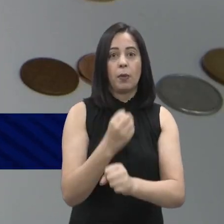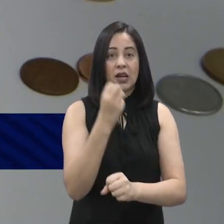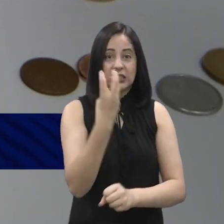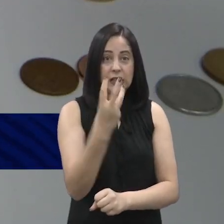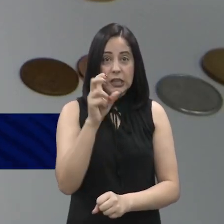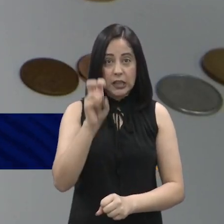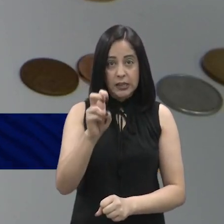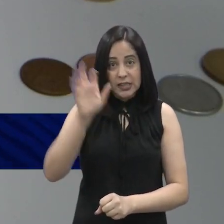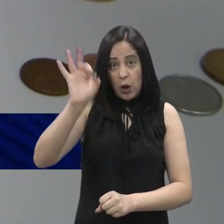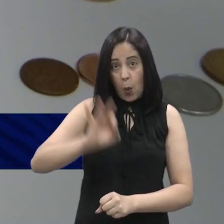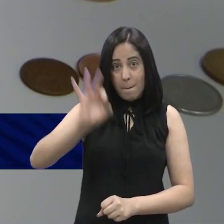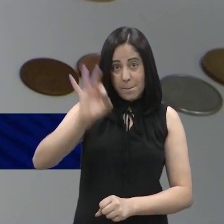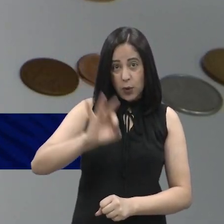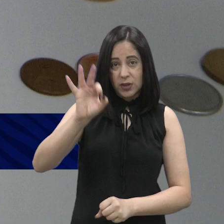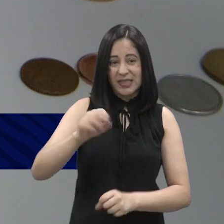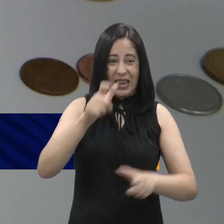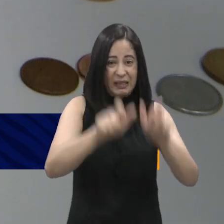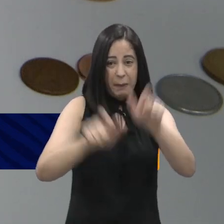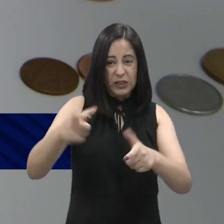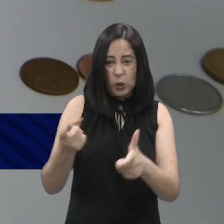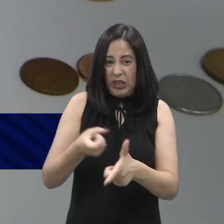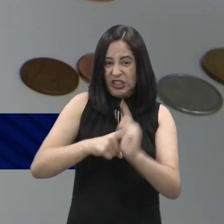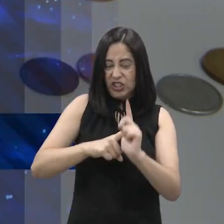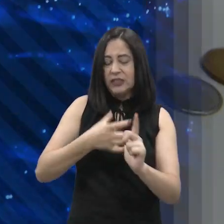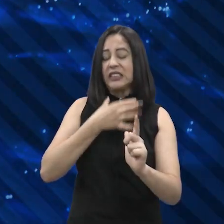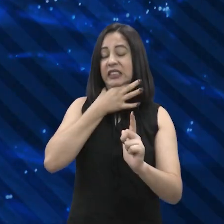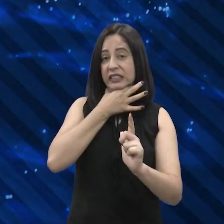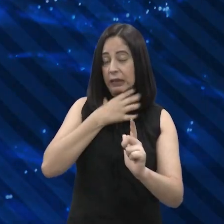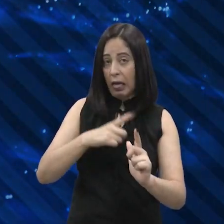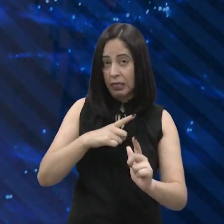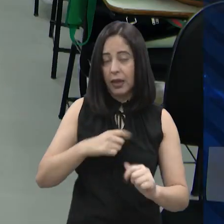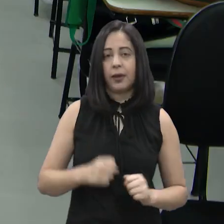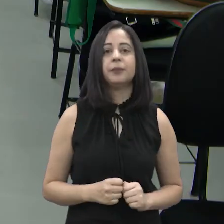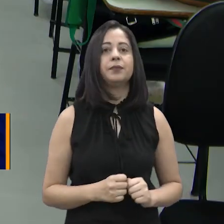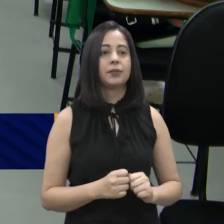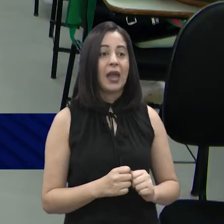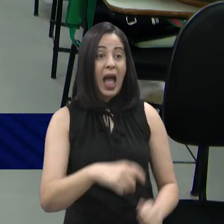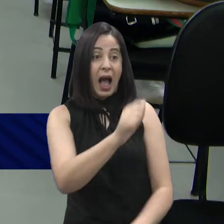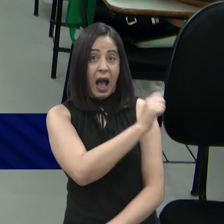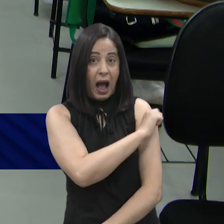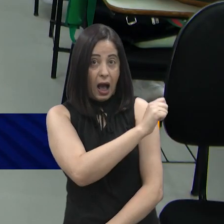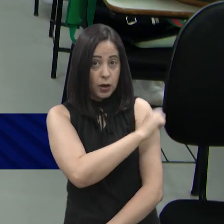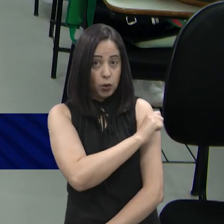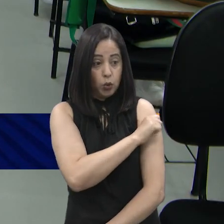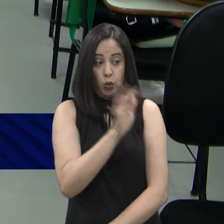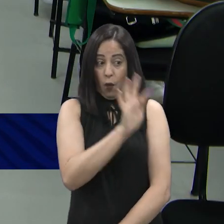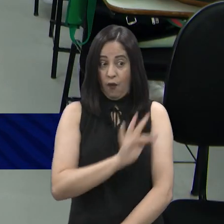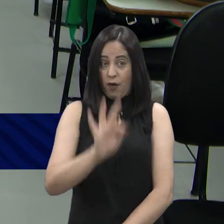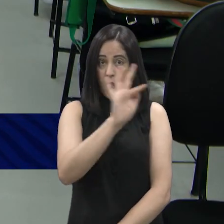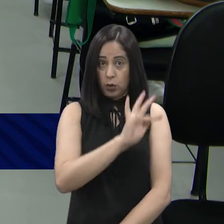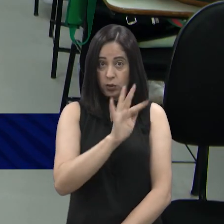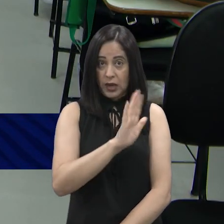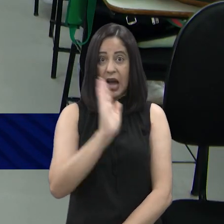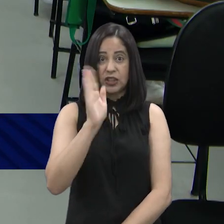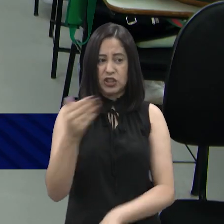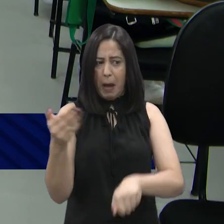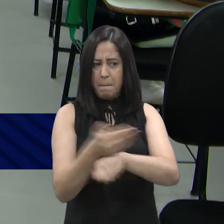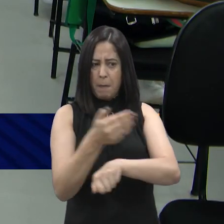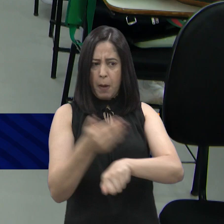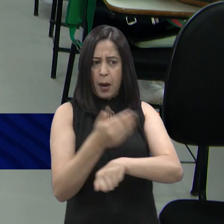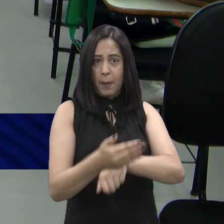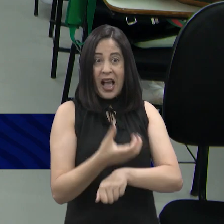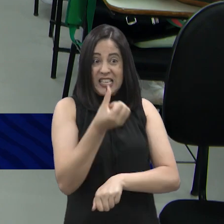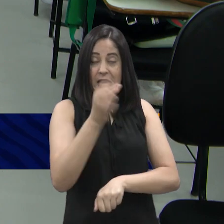somam 35% do total de devedores. Quantidade de estudantes do ensino superior cresce